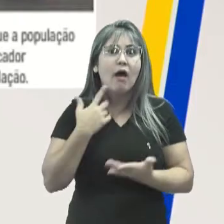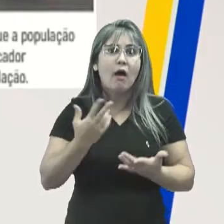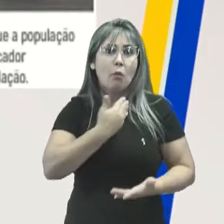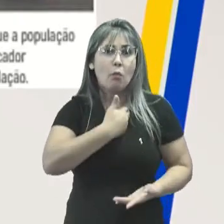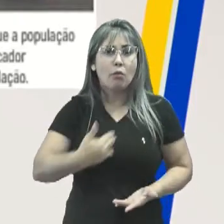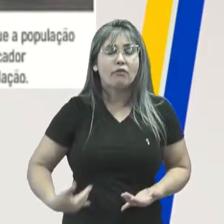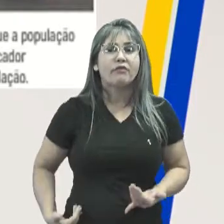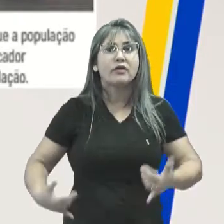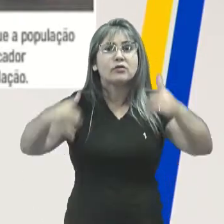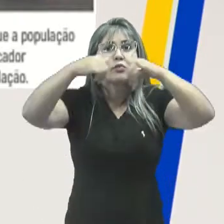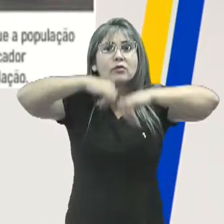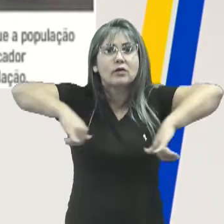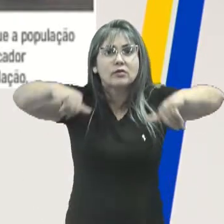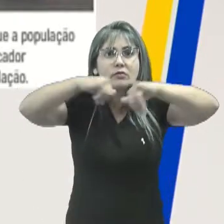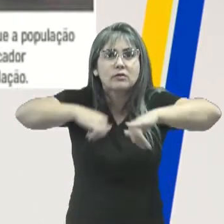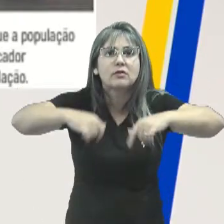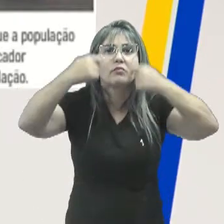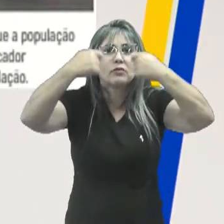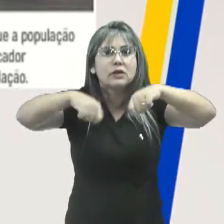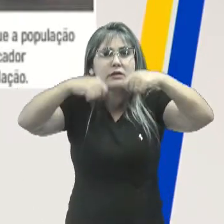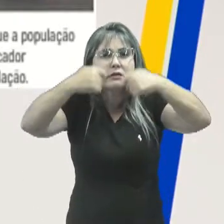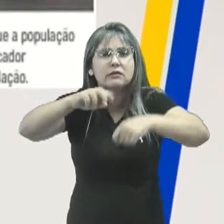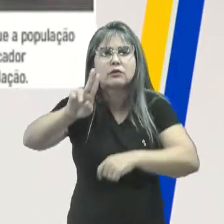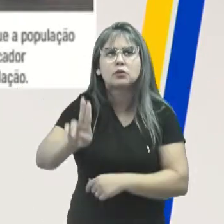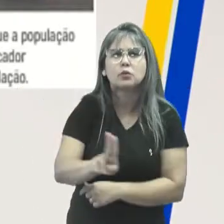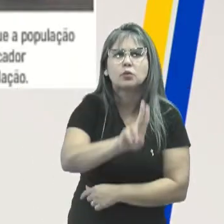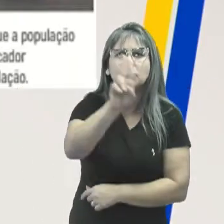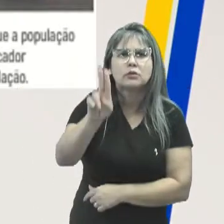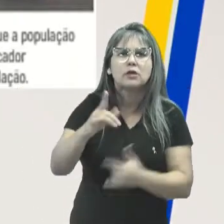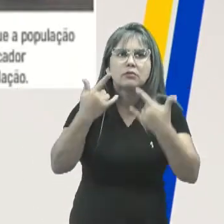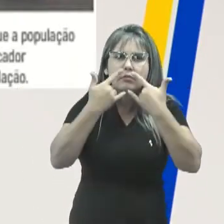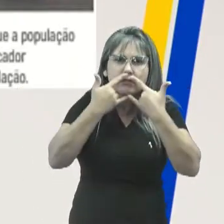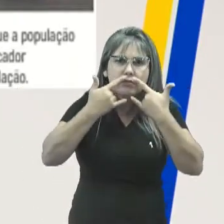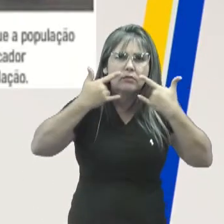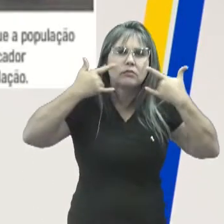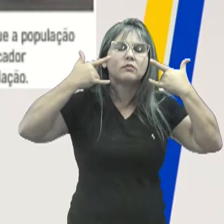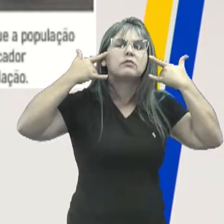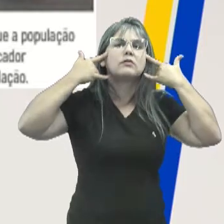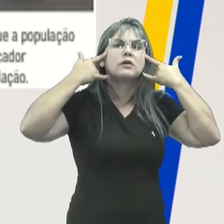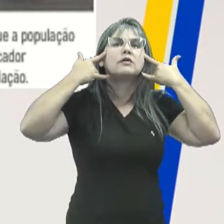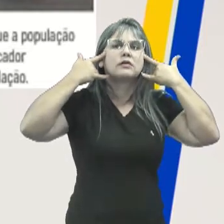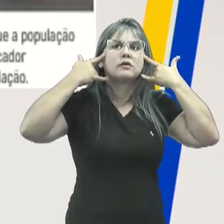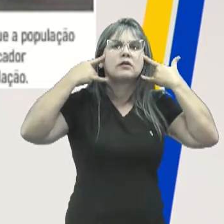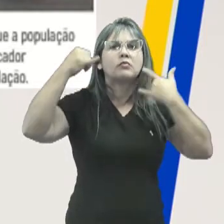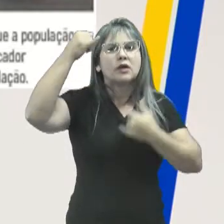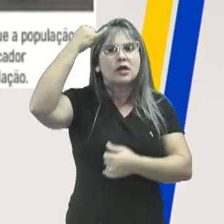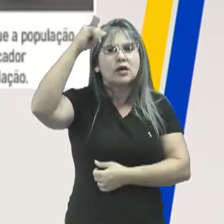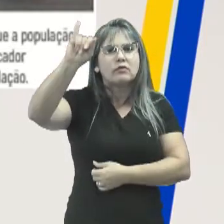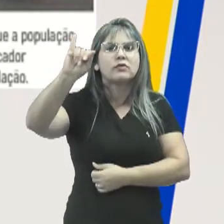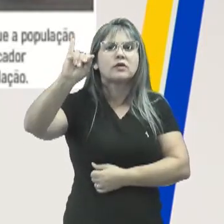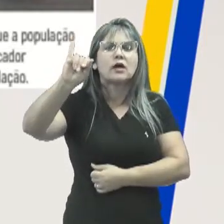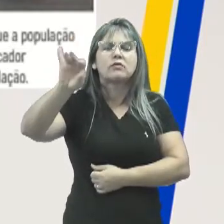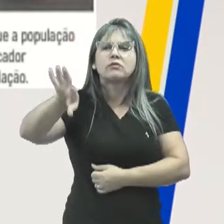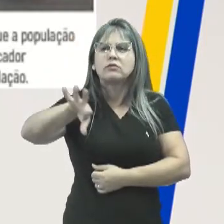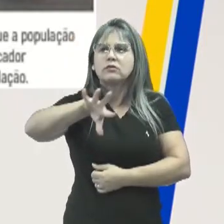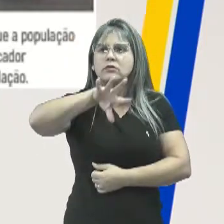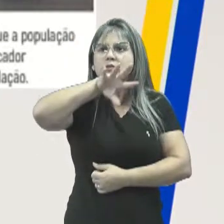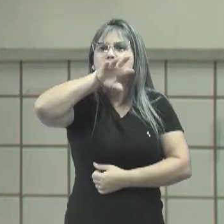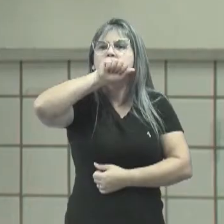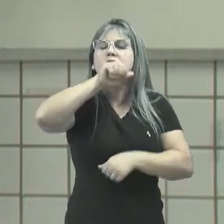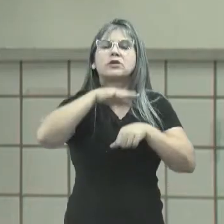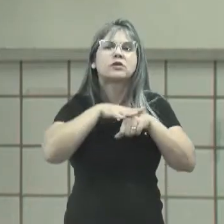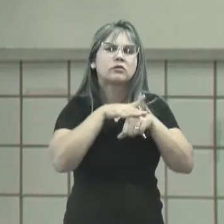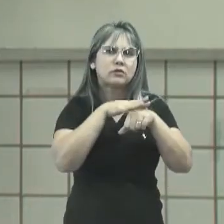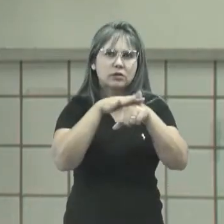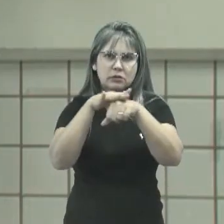senão pode desenvolver problemas respiratórios, como, por exemplo, pneumonias, tá bom? Então, as pessoas vão para as ruas de máscara